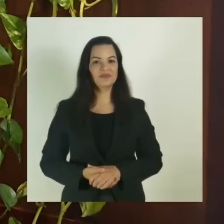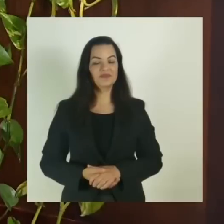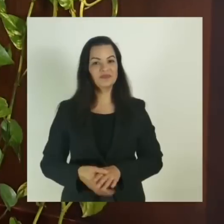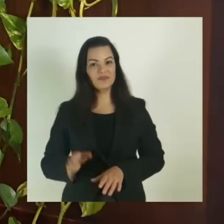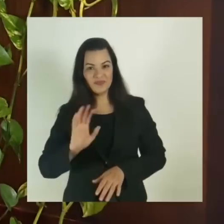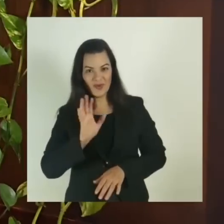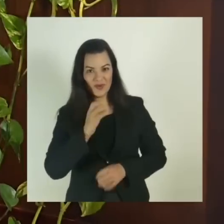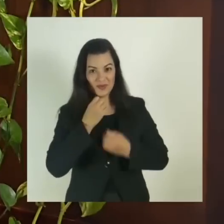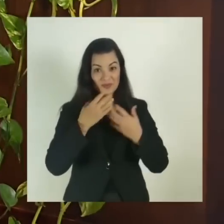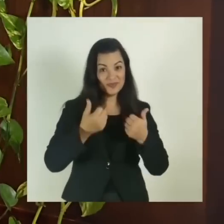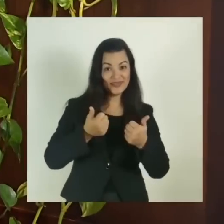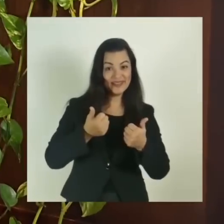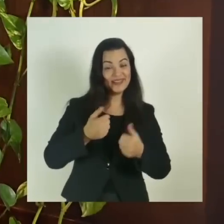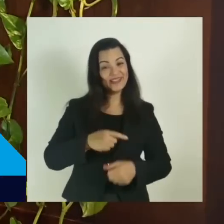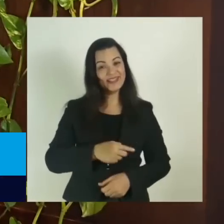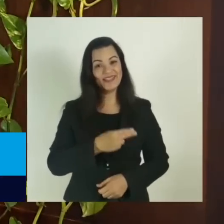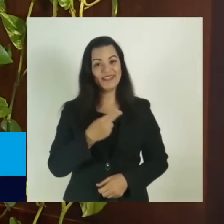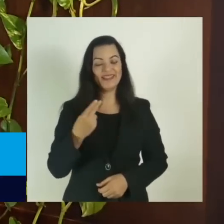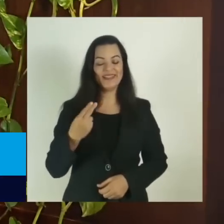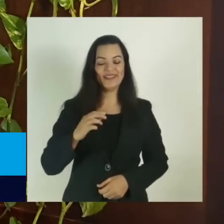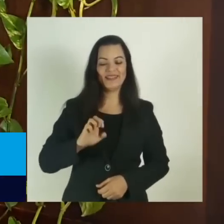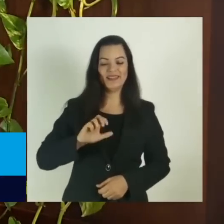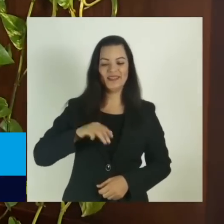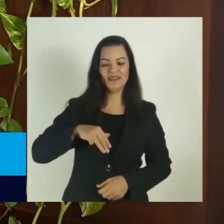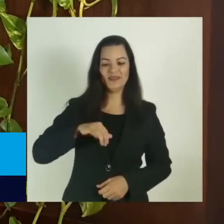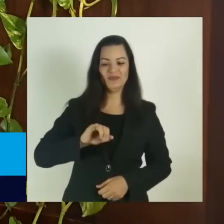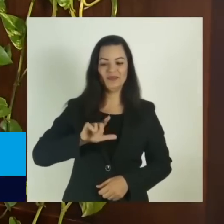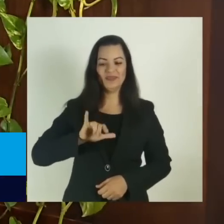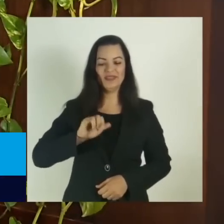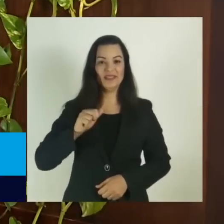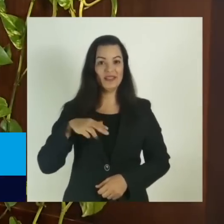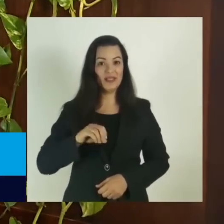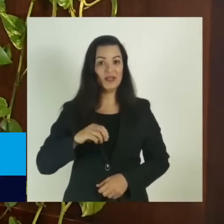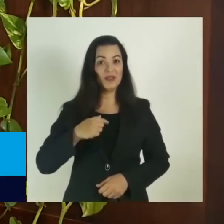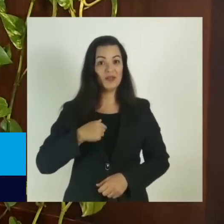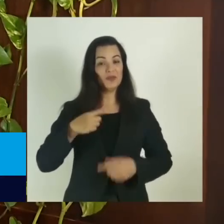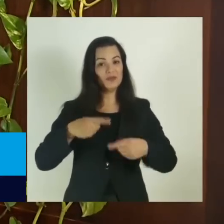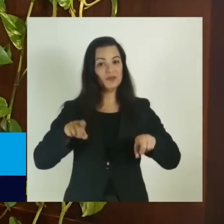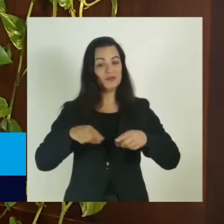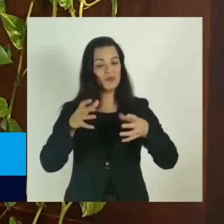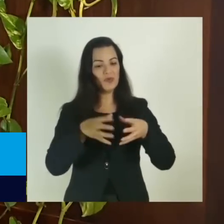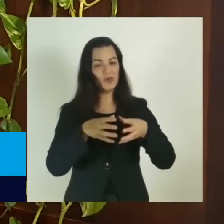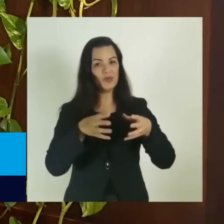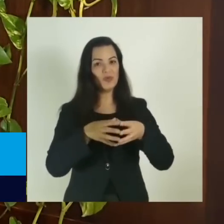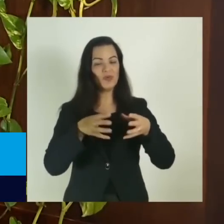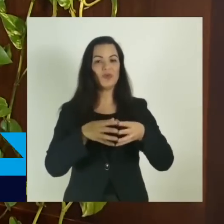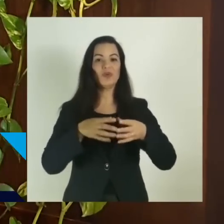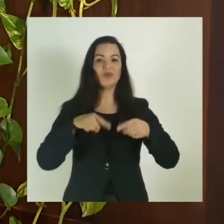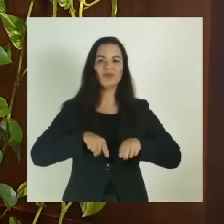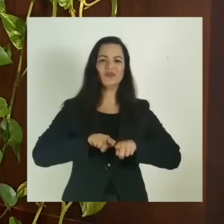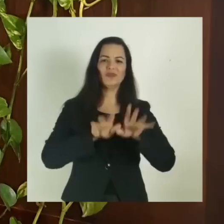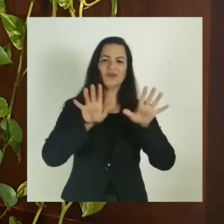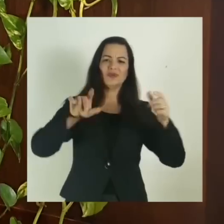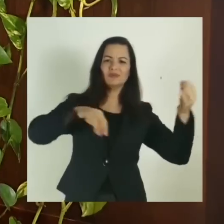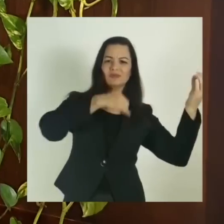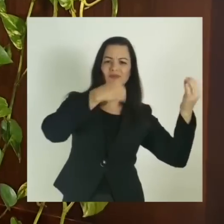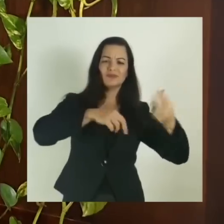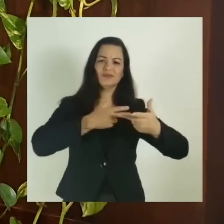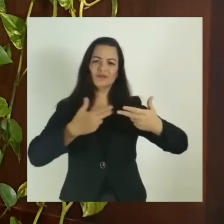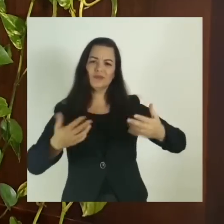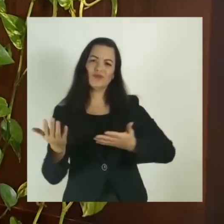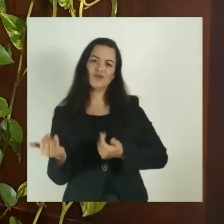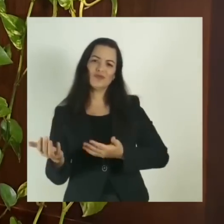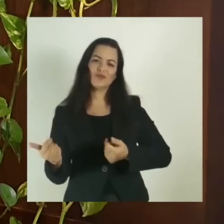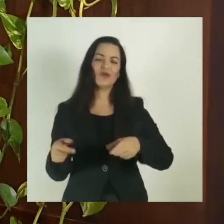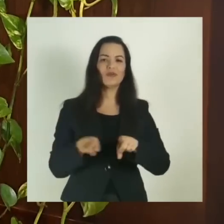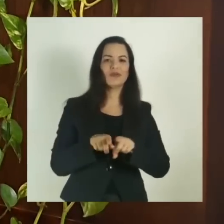Oi pessoal, eu sou o maestro Emiliano Patarra, das Orquestras de Guarulhos, a Orquestra Jovem Municipal e a Orquestra Gru Sinfônica, e a